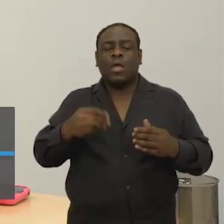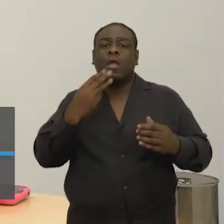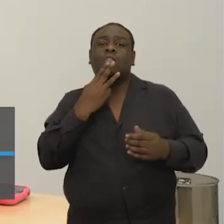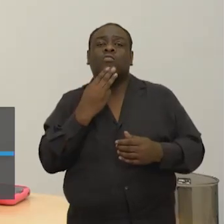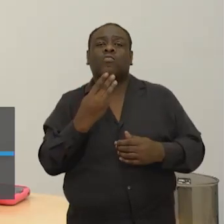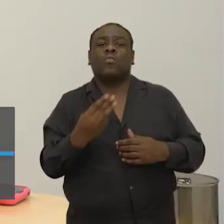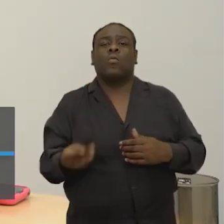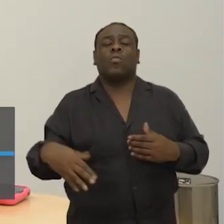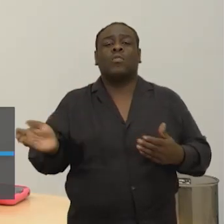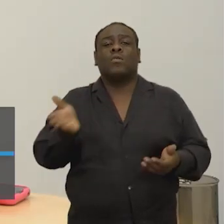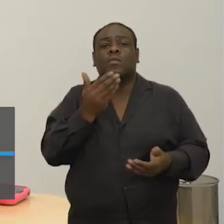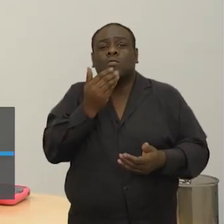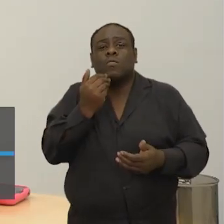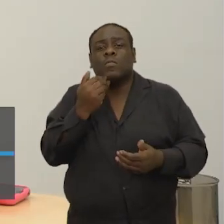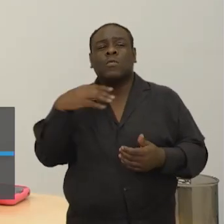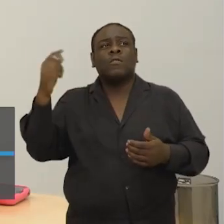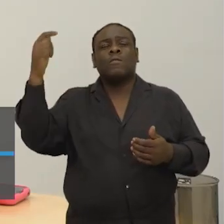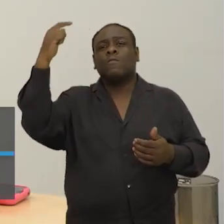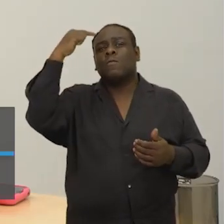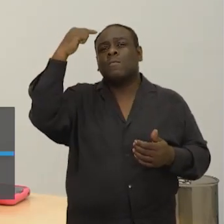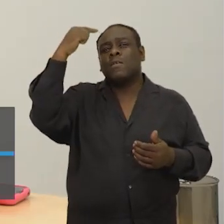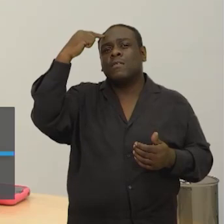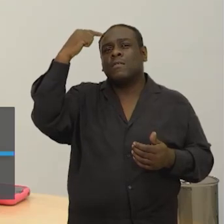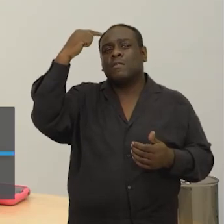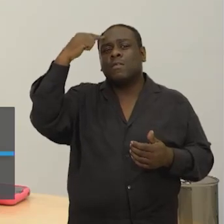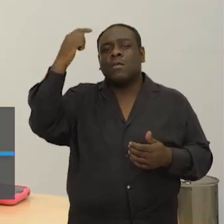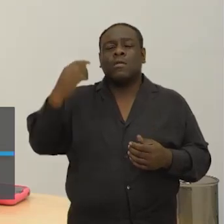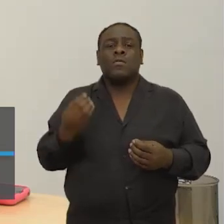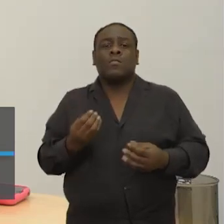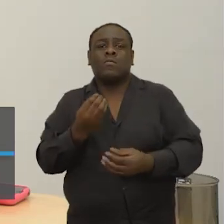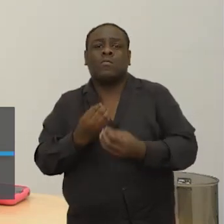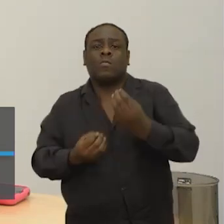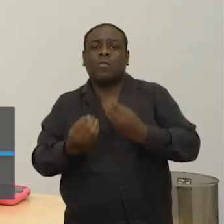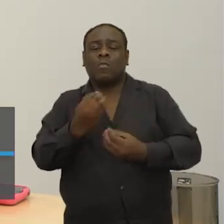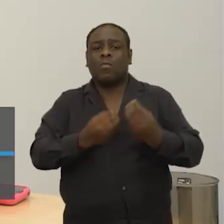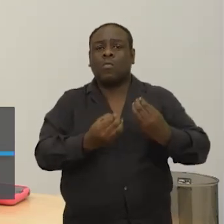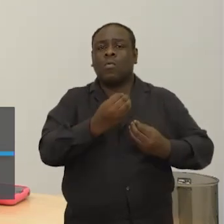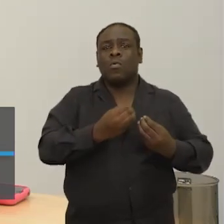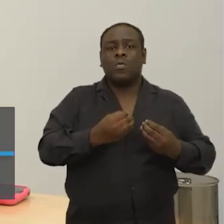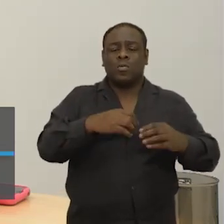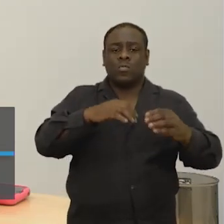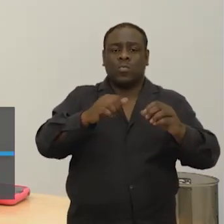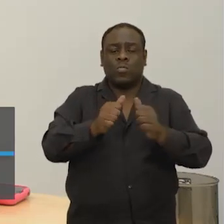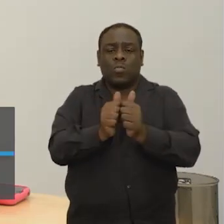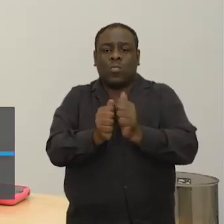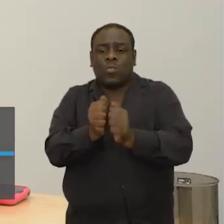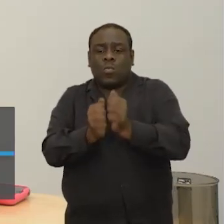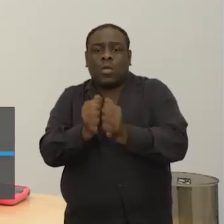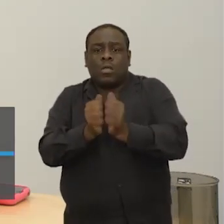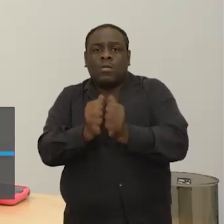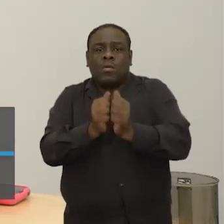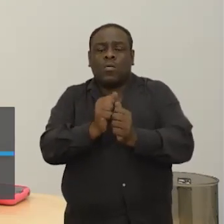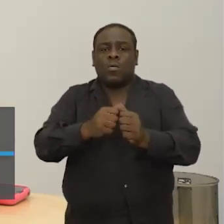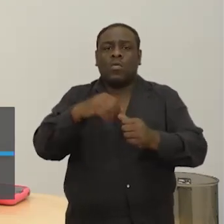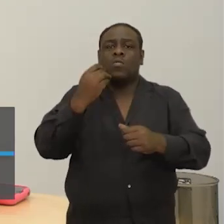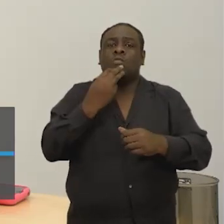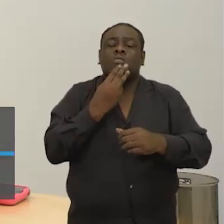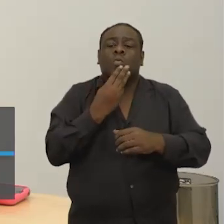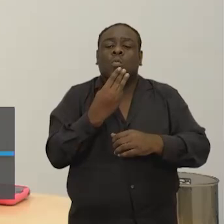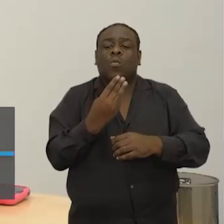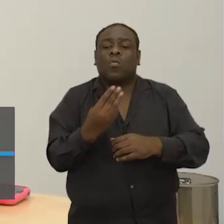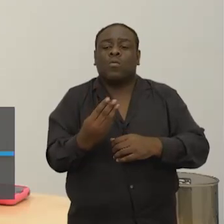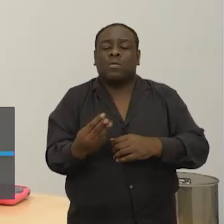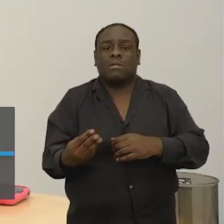né? Eu fico pensando na ideia de arroz, fácil, né? Um arroz colorido, você pode colocar o coloral, que não é, que a gente tem um